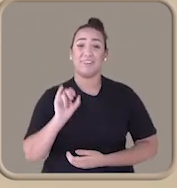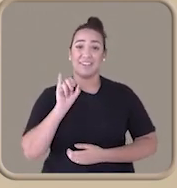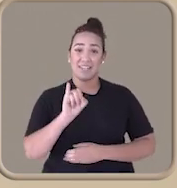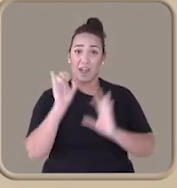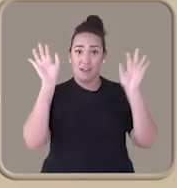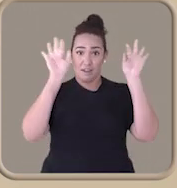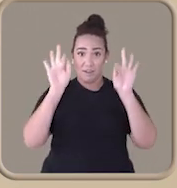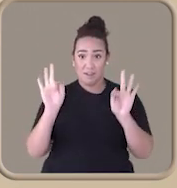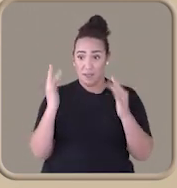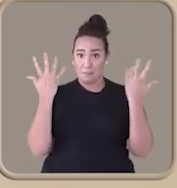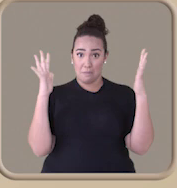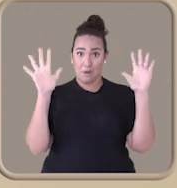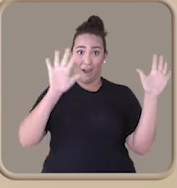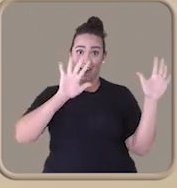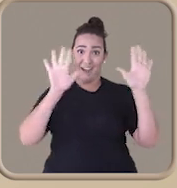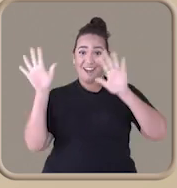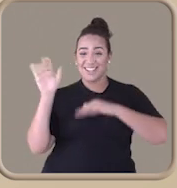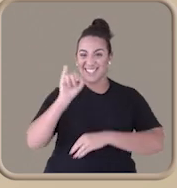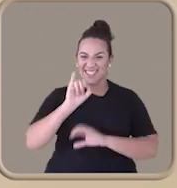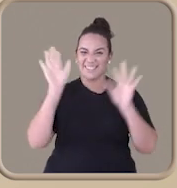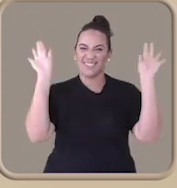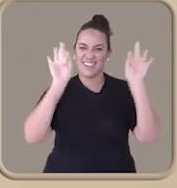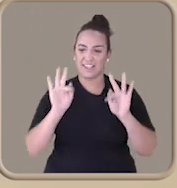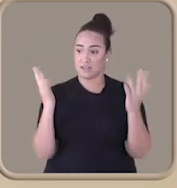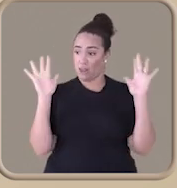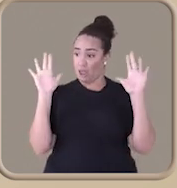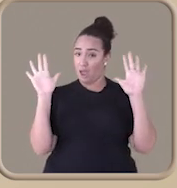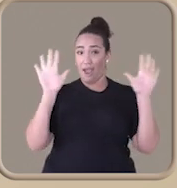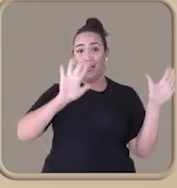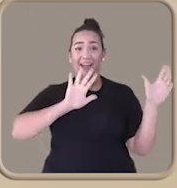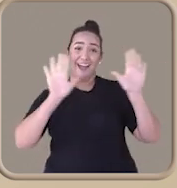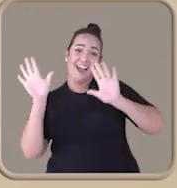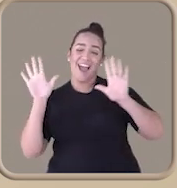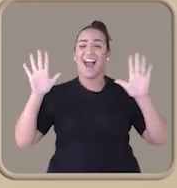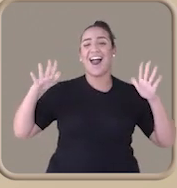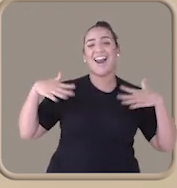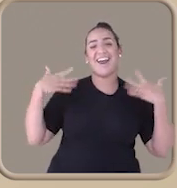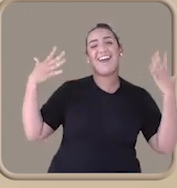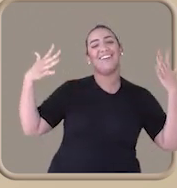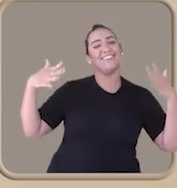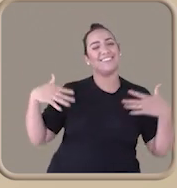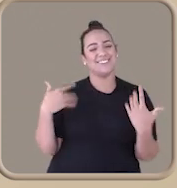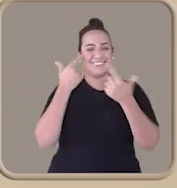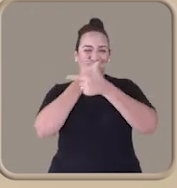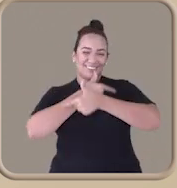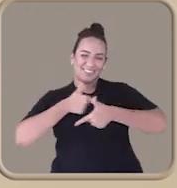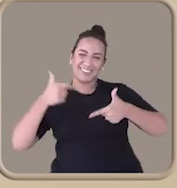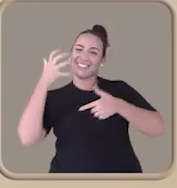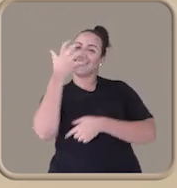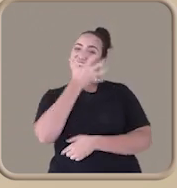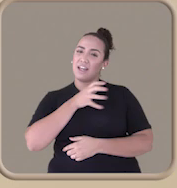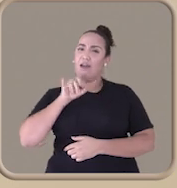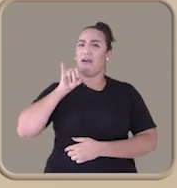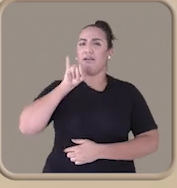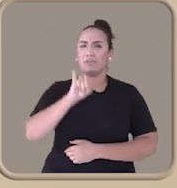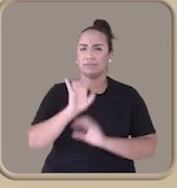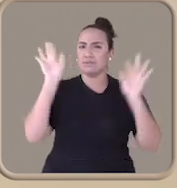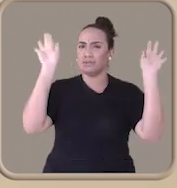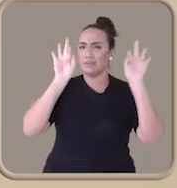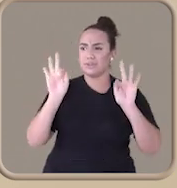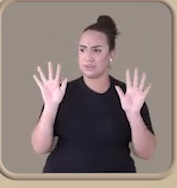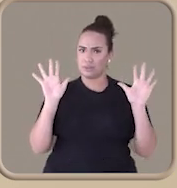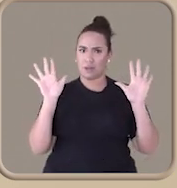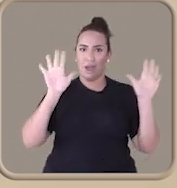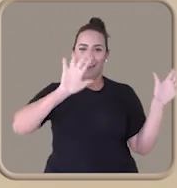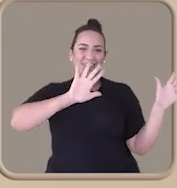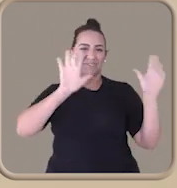Quem está feliz balança as mãos. Quem está feliz balança as mãos. Alegria de viver, de sorrir e de cantar. Quem